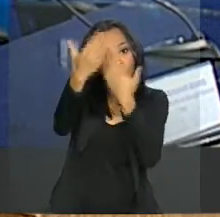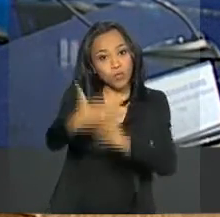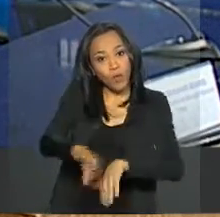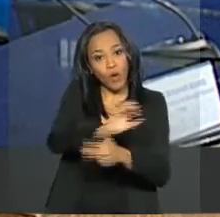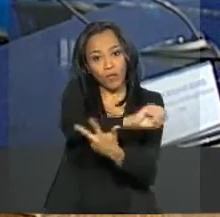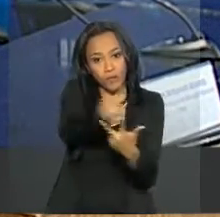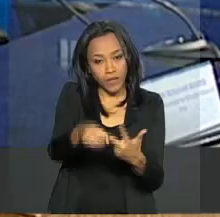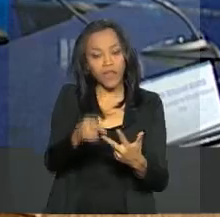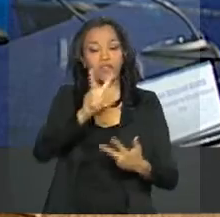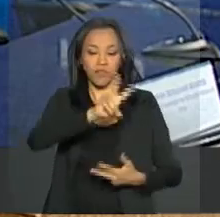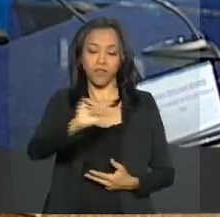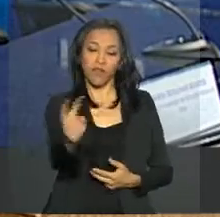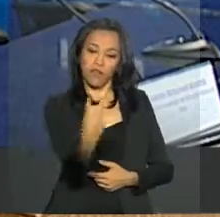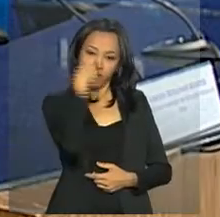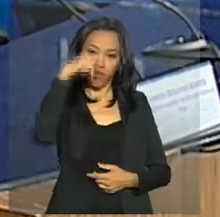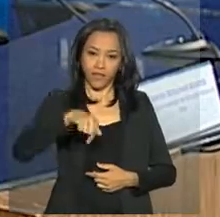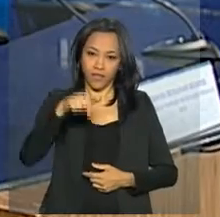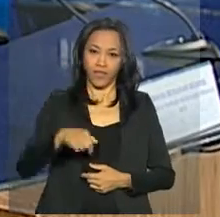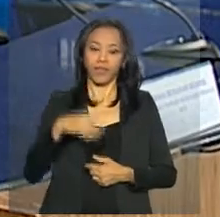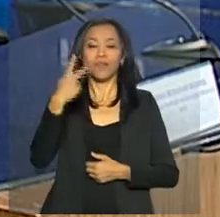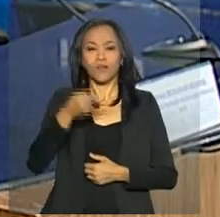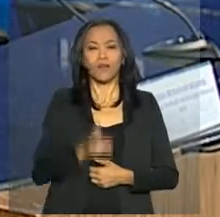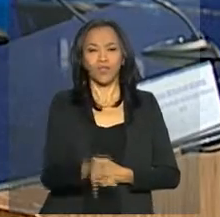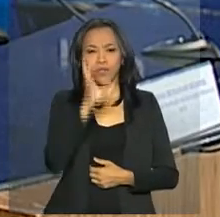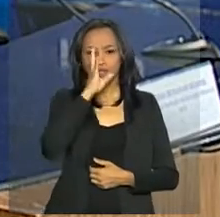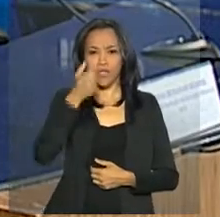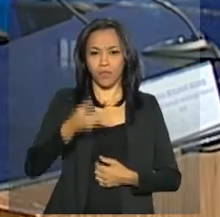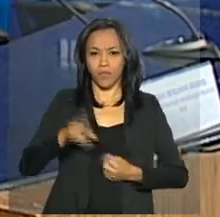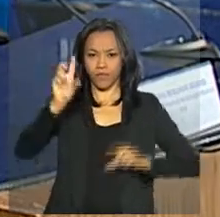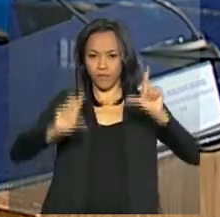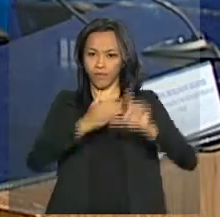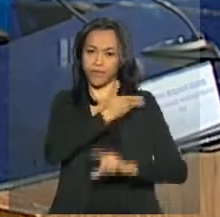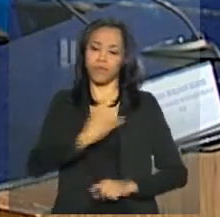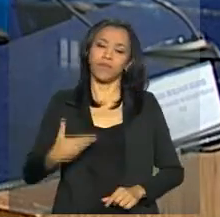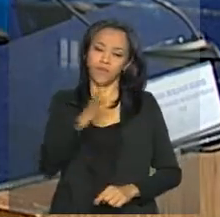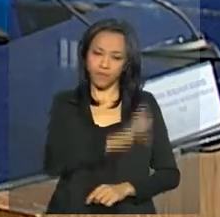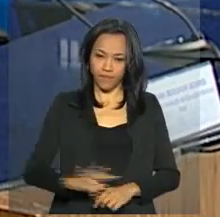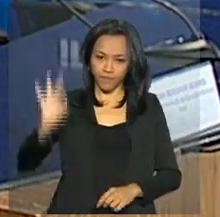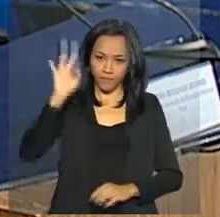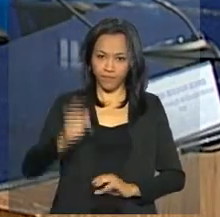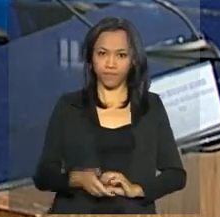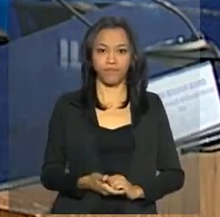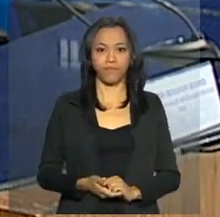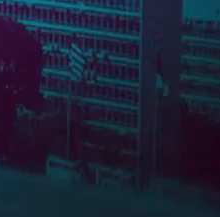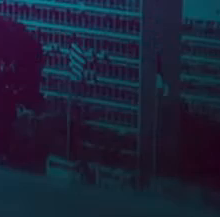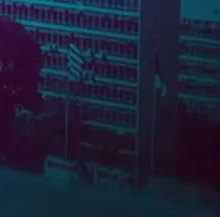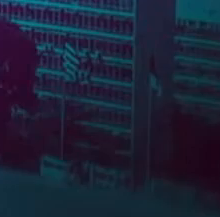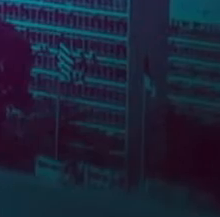acompanha ao vivo aqui na TV NBR. Continue com a gente, NBR, a TV do Governo Federal.